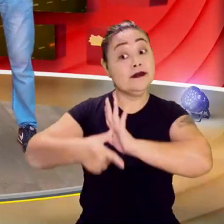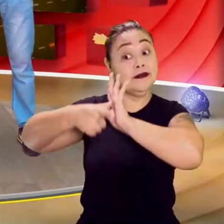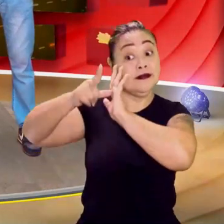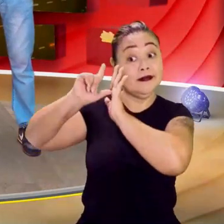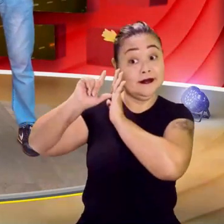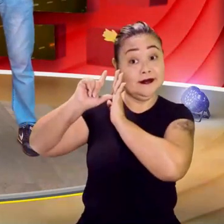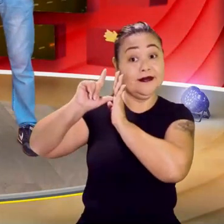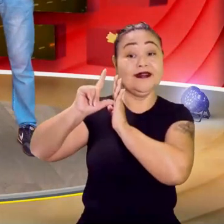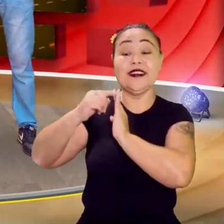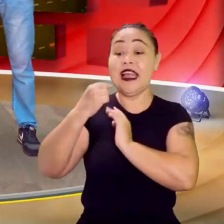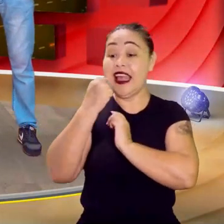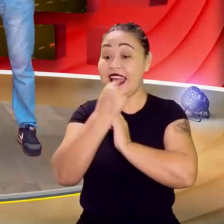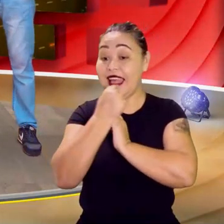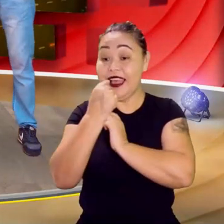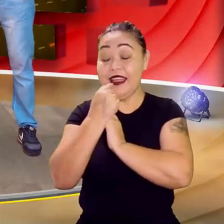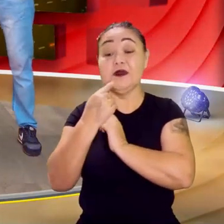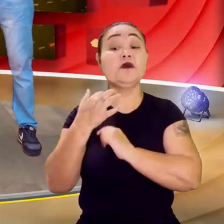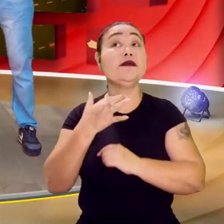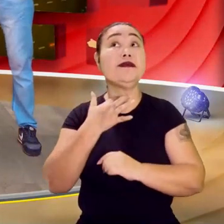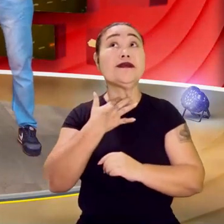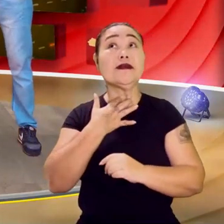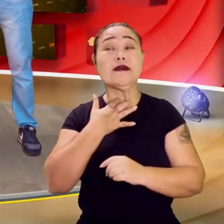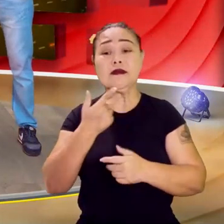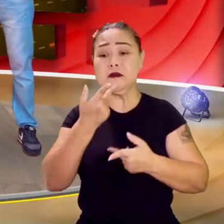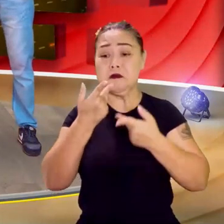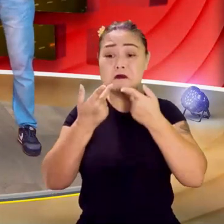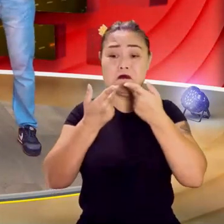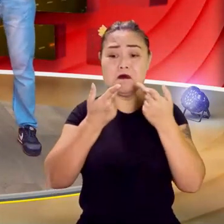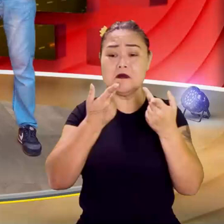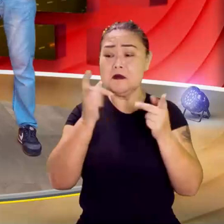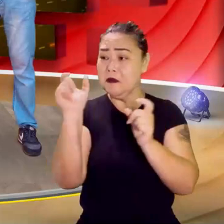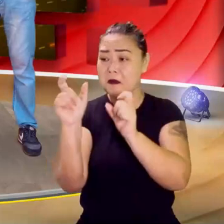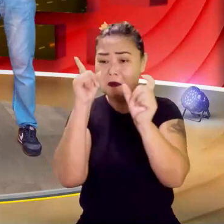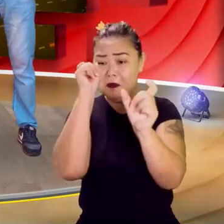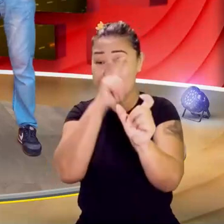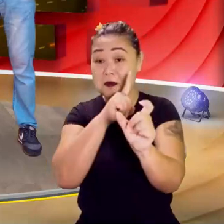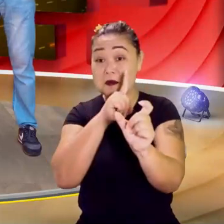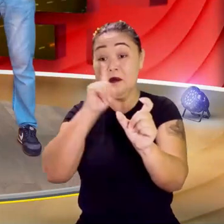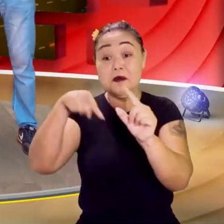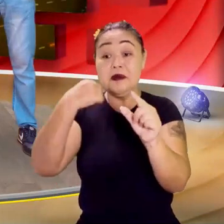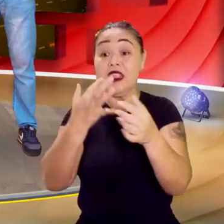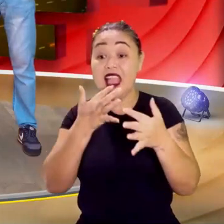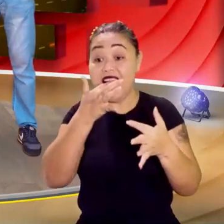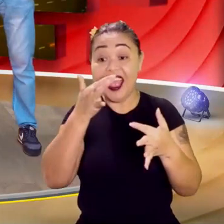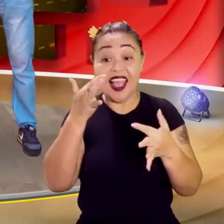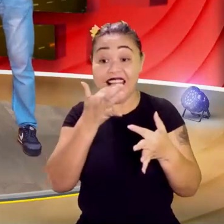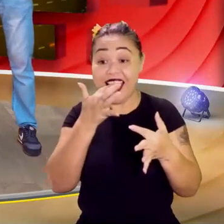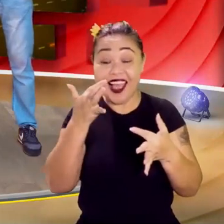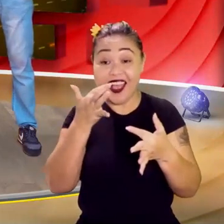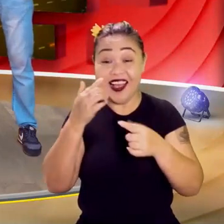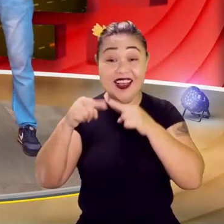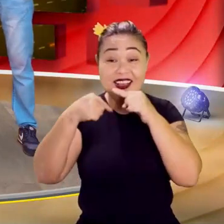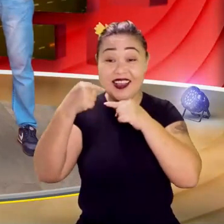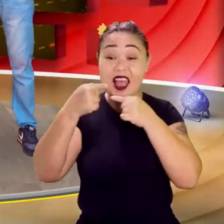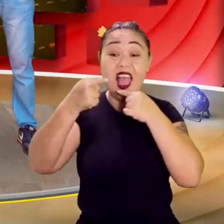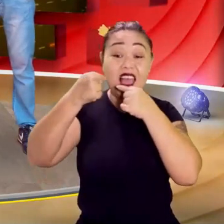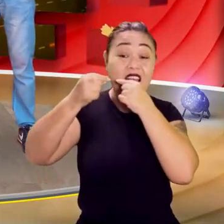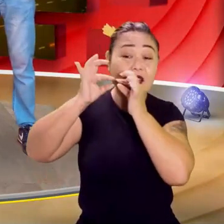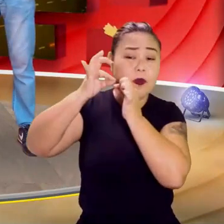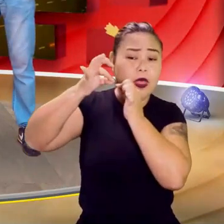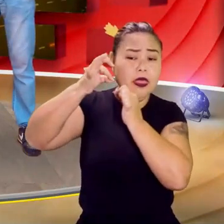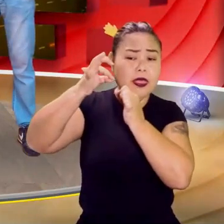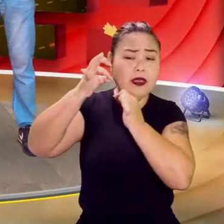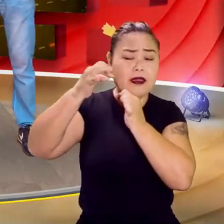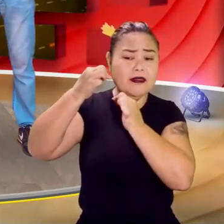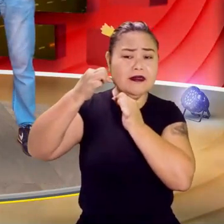Antes do aparelho, eu já tinha dicção meio assim para essas palavras difíceis. Depois do aparelho e de um troço que tem